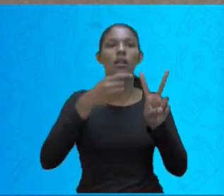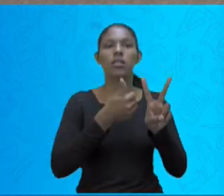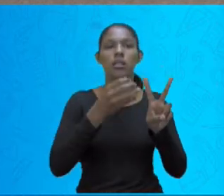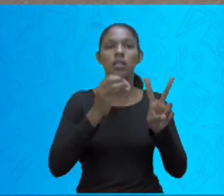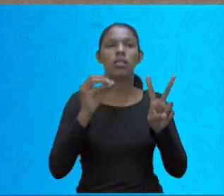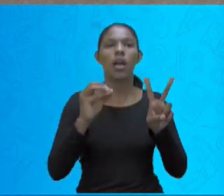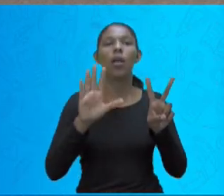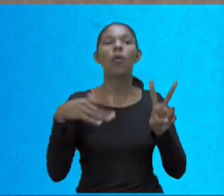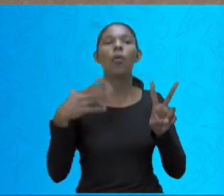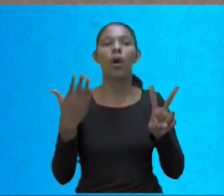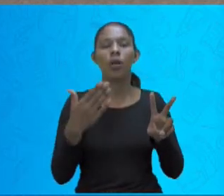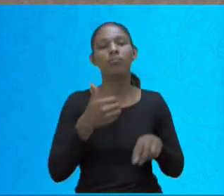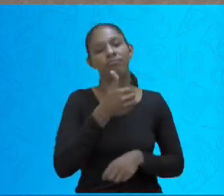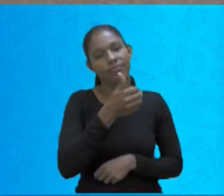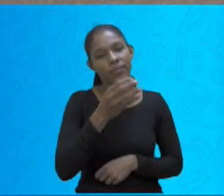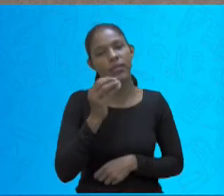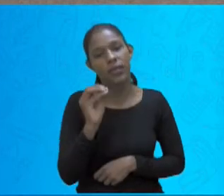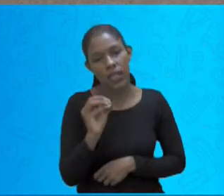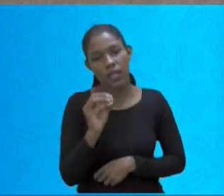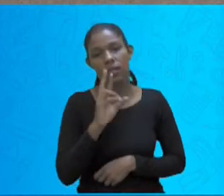100.